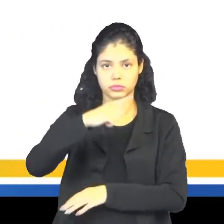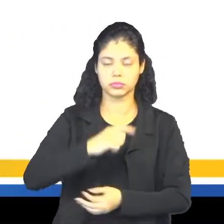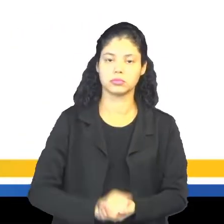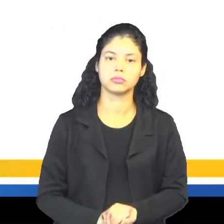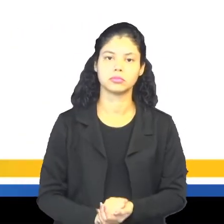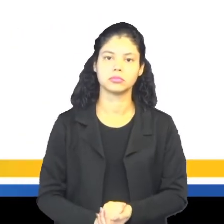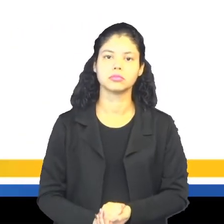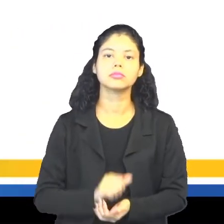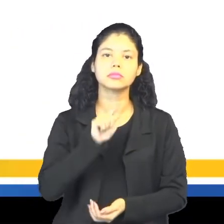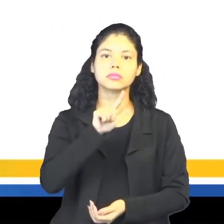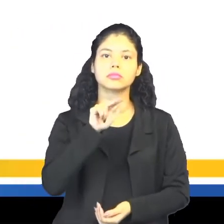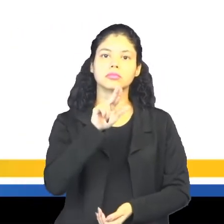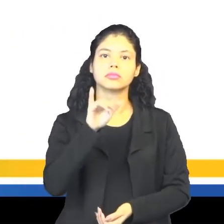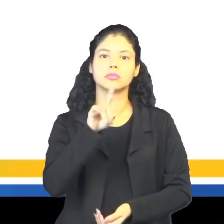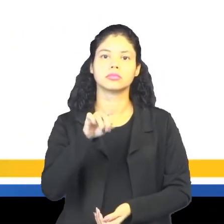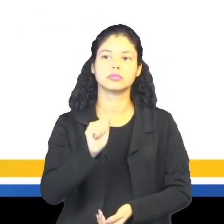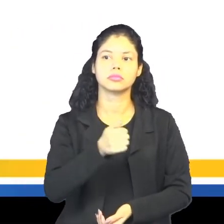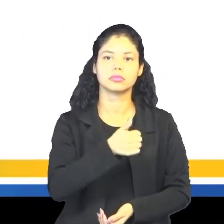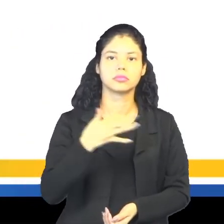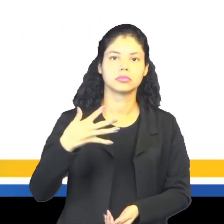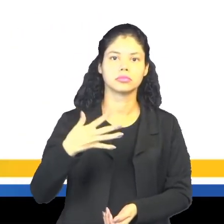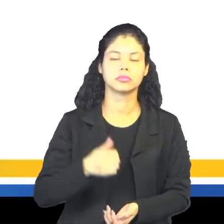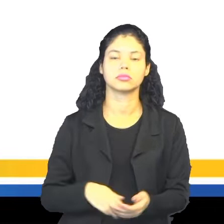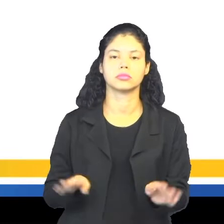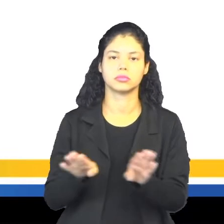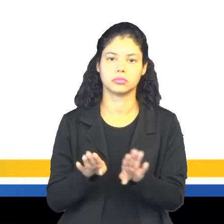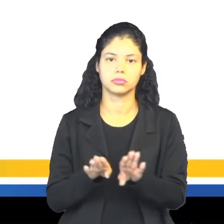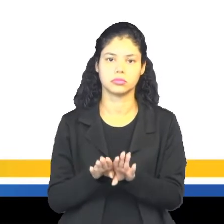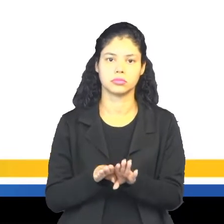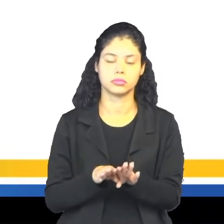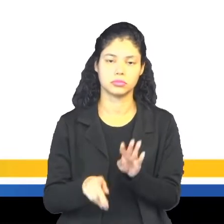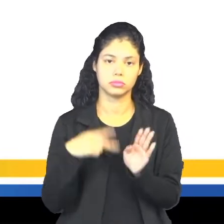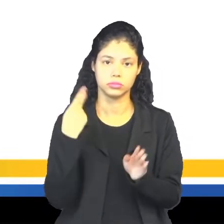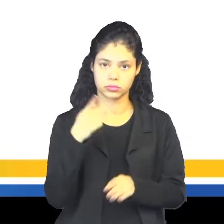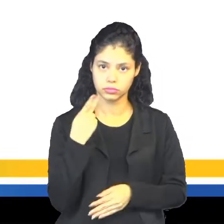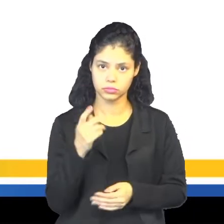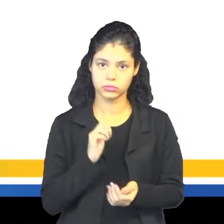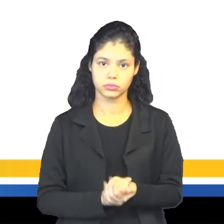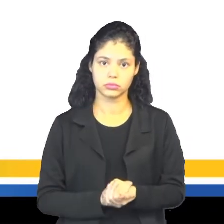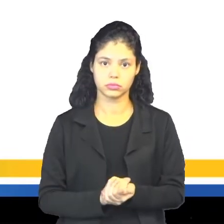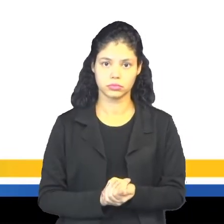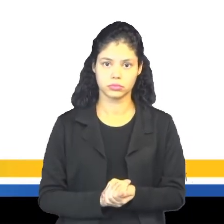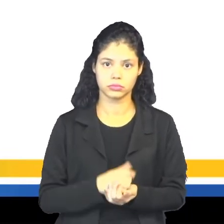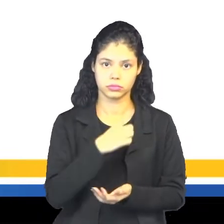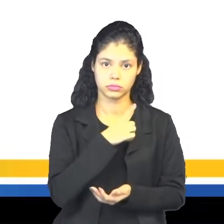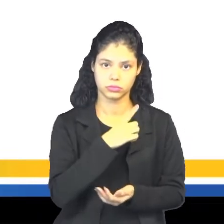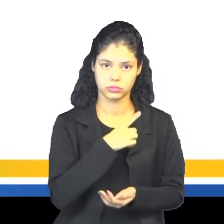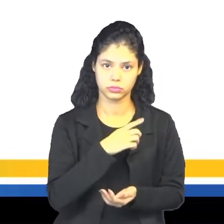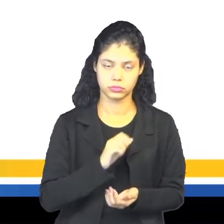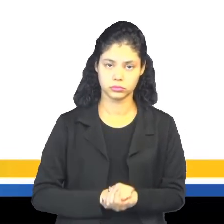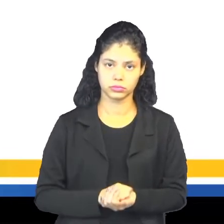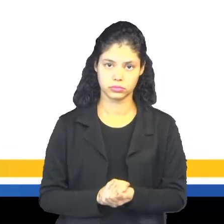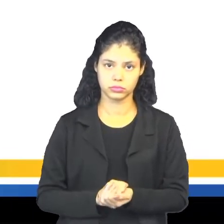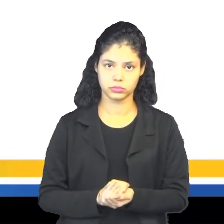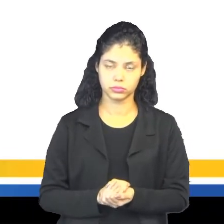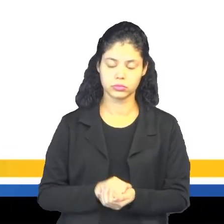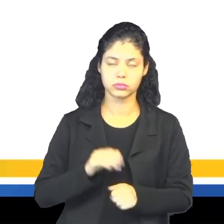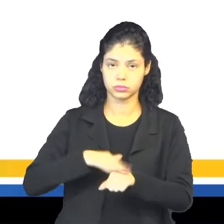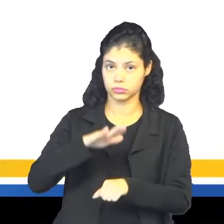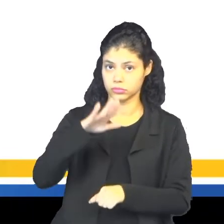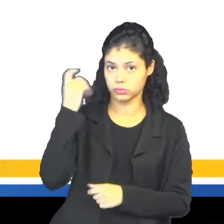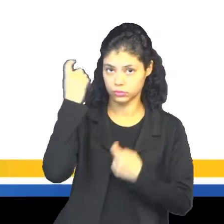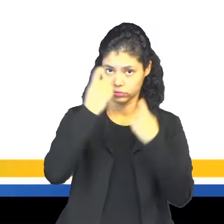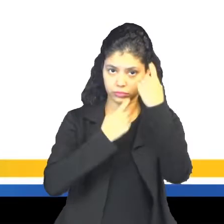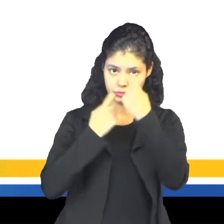Luís XIV, que retrata exatamente o apogeu do absolutismo, né? O máximo, né? A